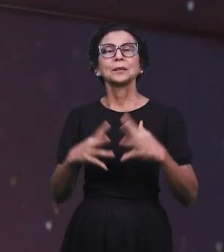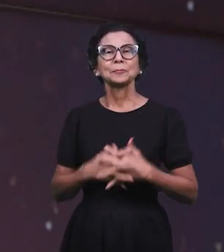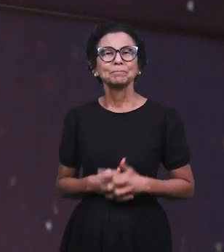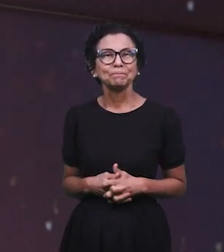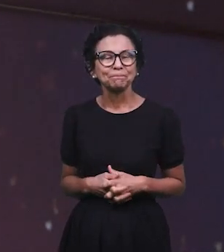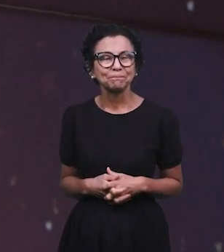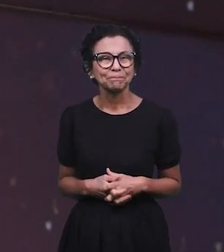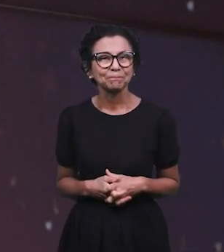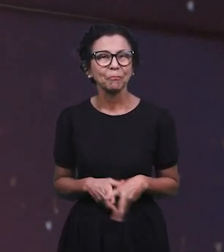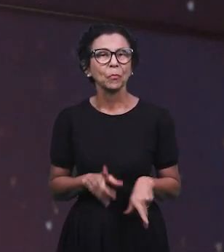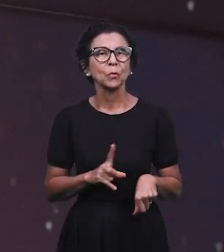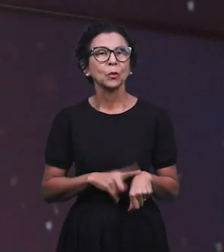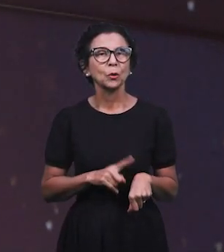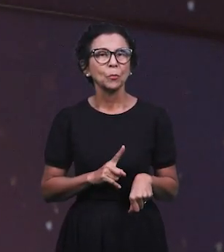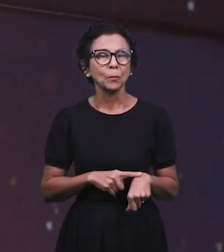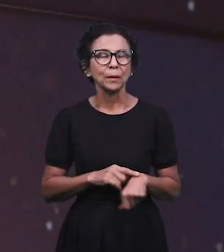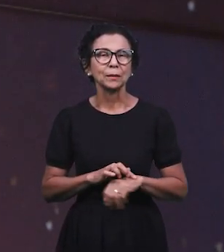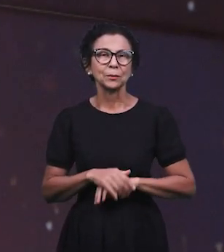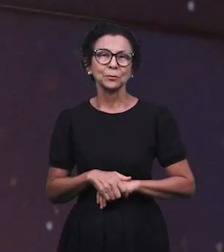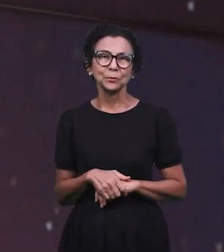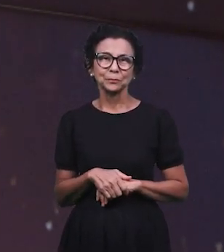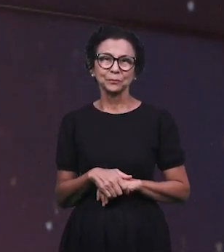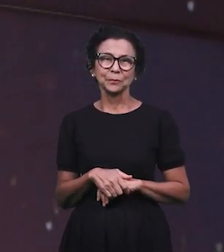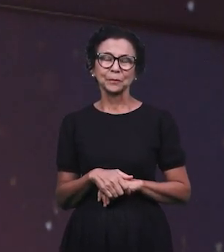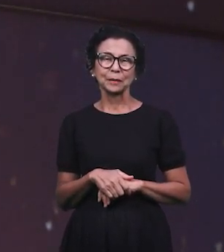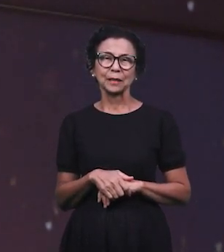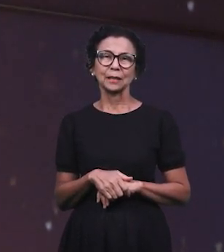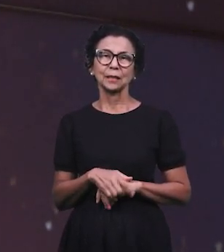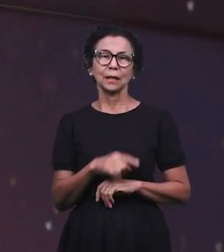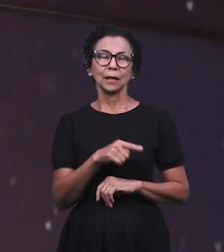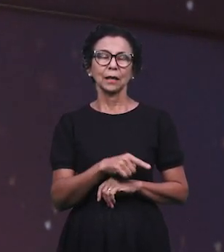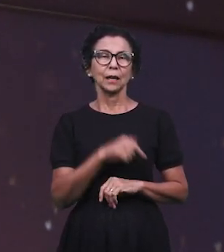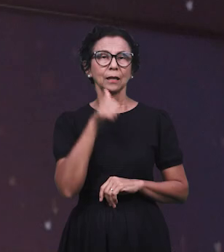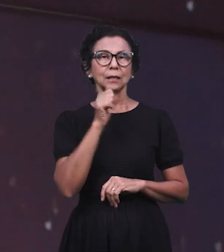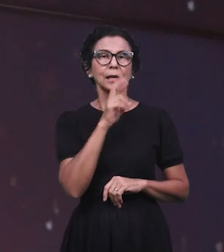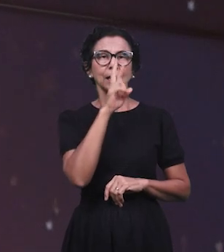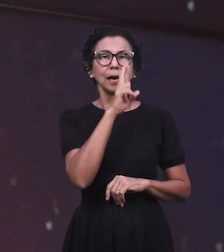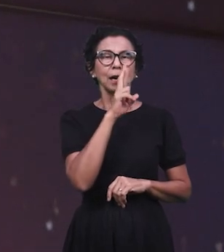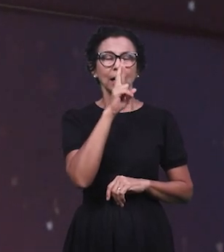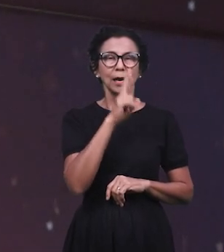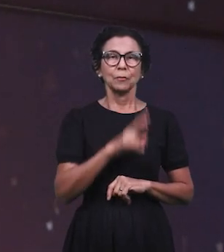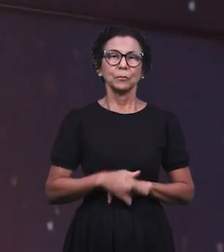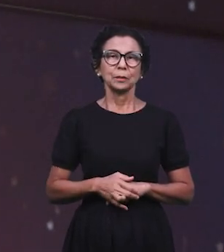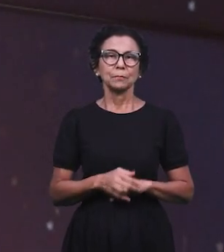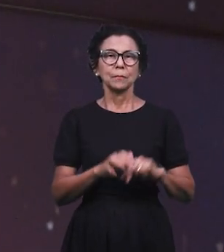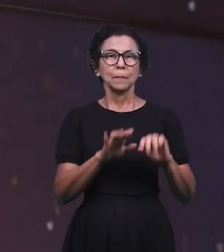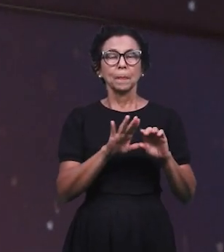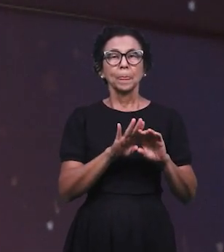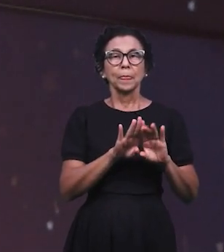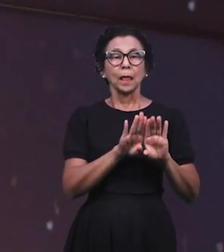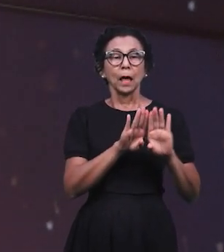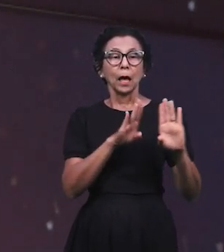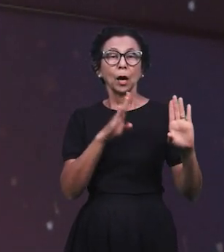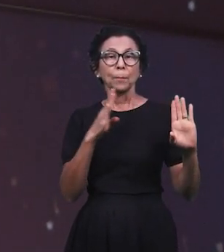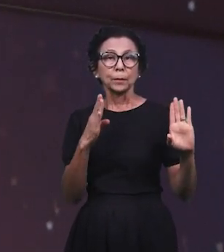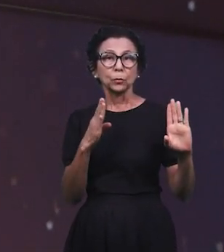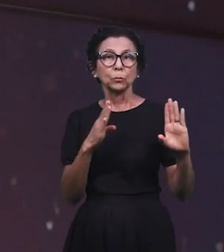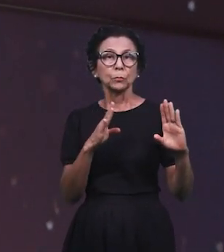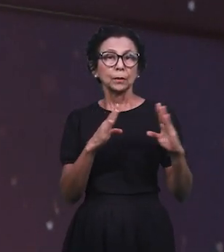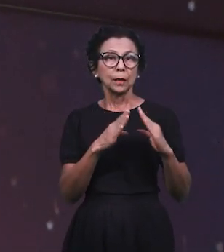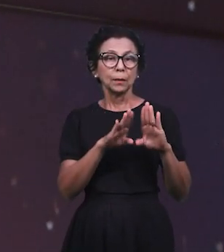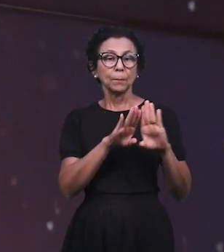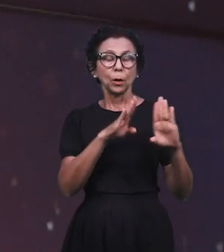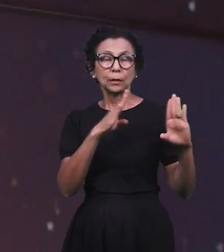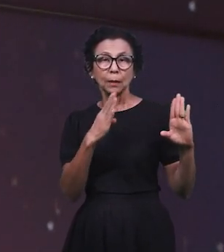partir do momento em que ela decidiu abrir a casa dela para abrigar aqueles que foram enviados por Josué. Então você que